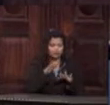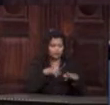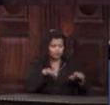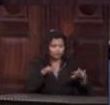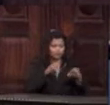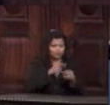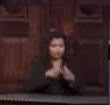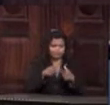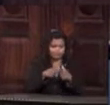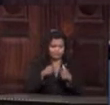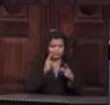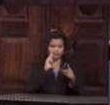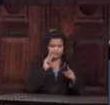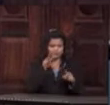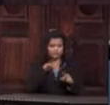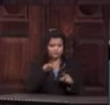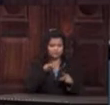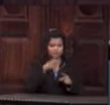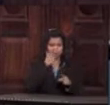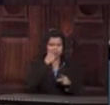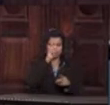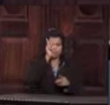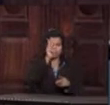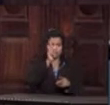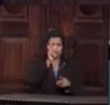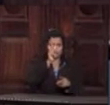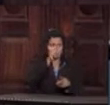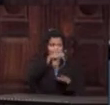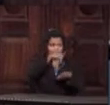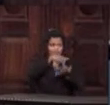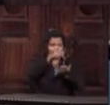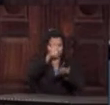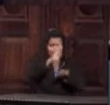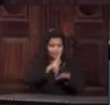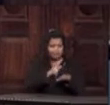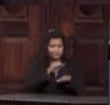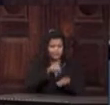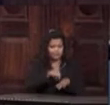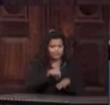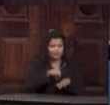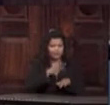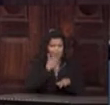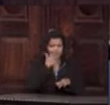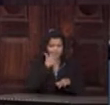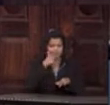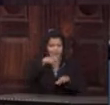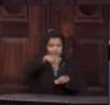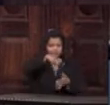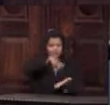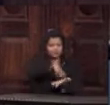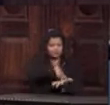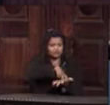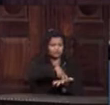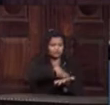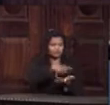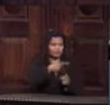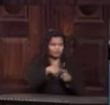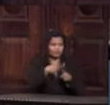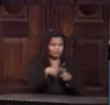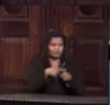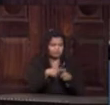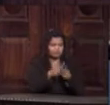deputado somente no contexto da quarta revolução tecnológica a revolução tecnológica da pós-modernidade nenhum país